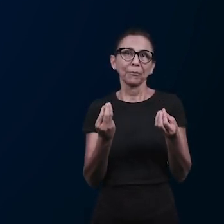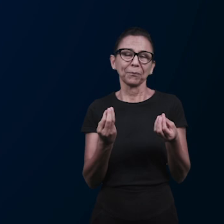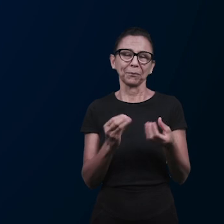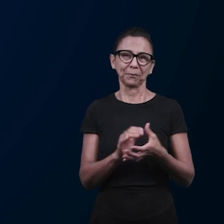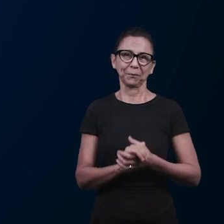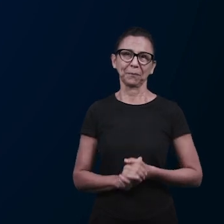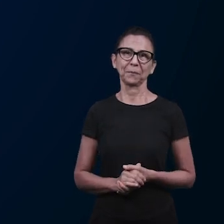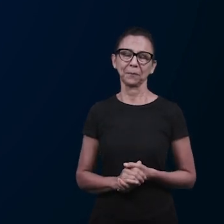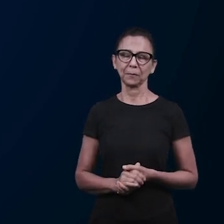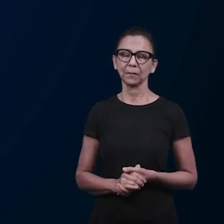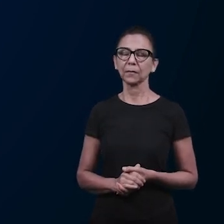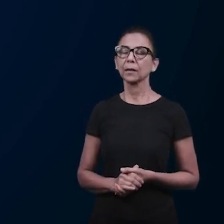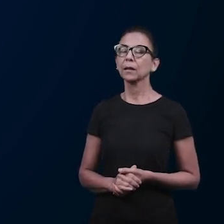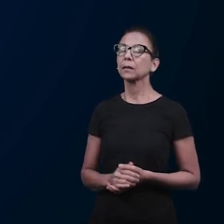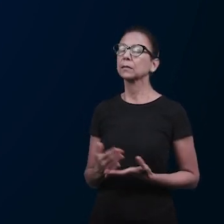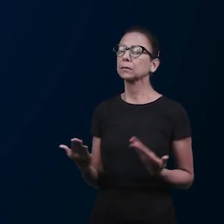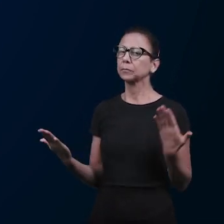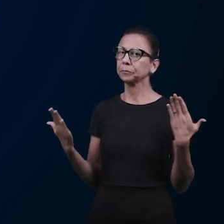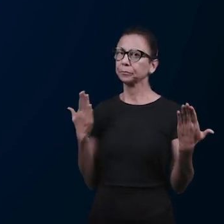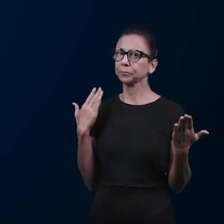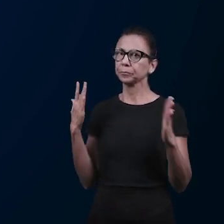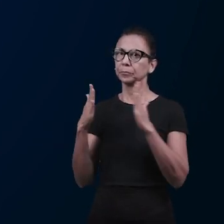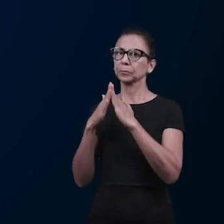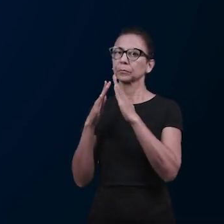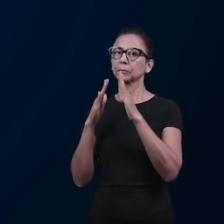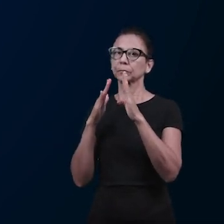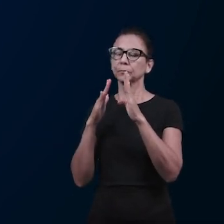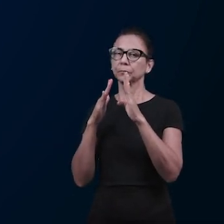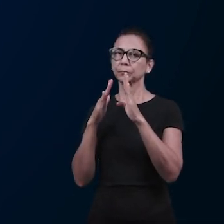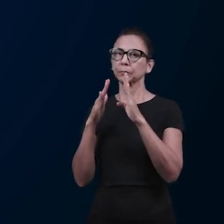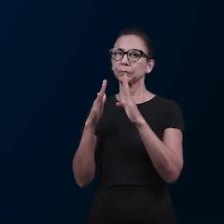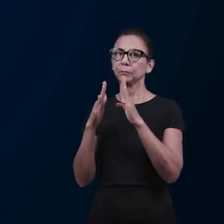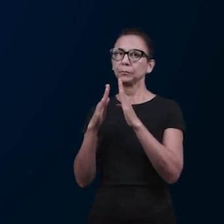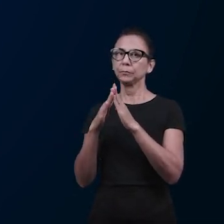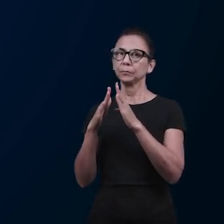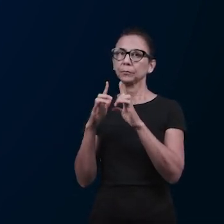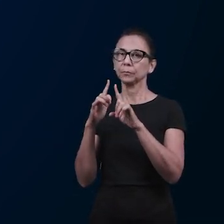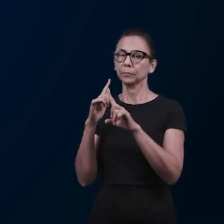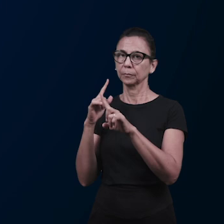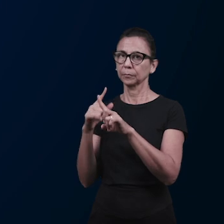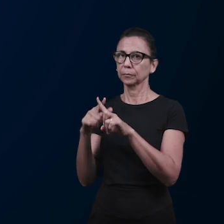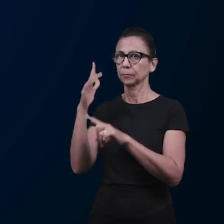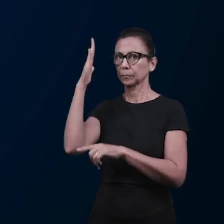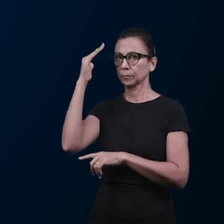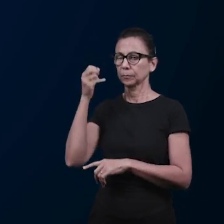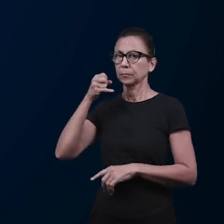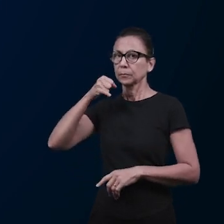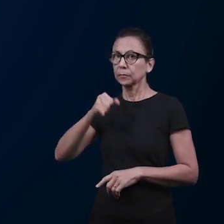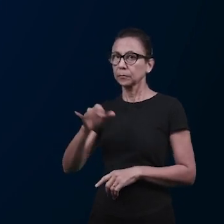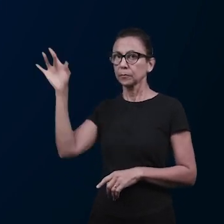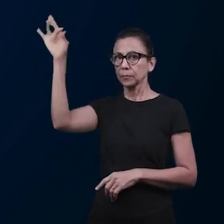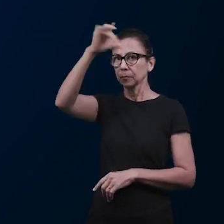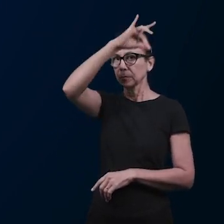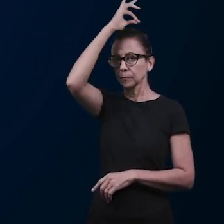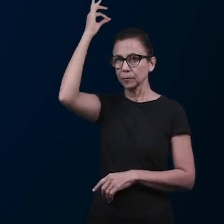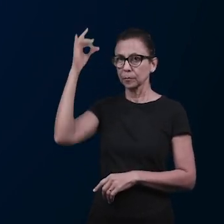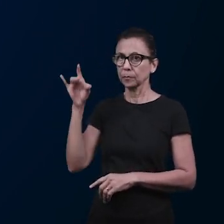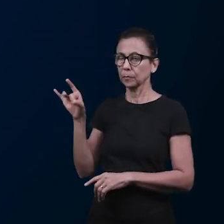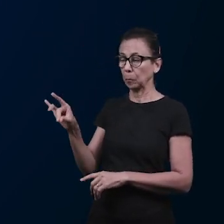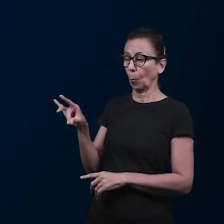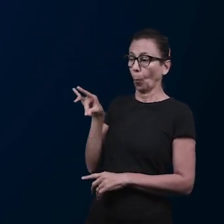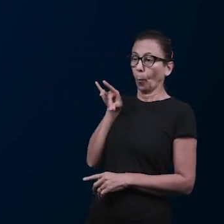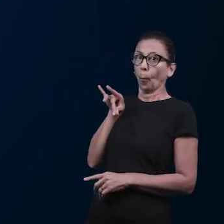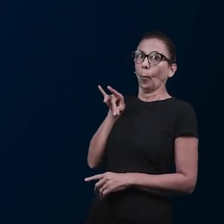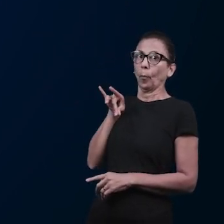hoje, profeticamente, a igreja sabe que sem o Espírito ela não consegue se manter acesa. E é